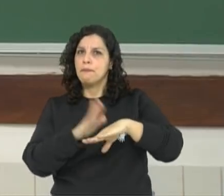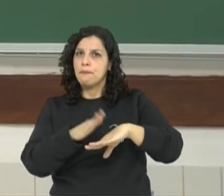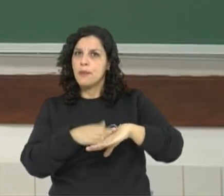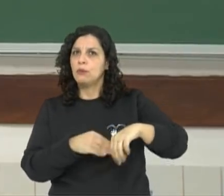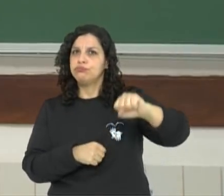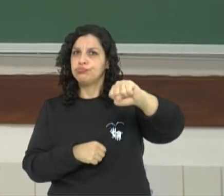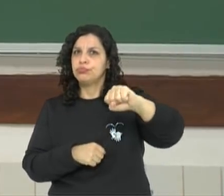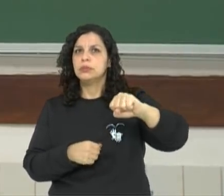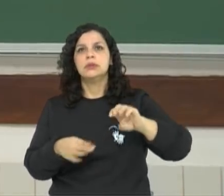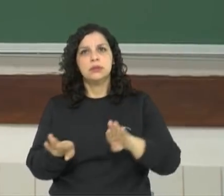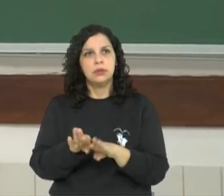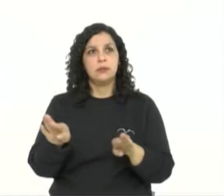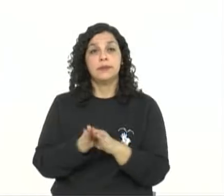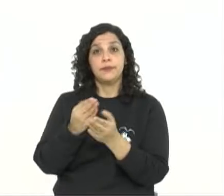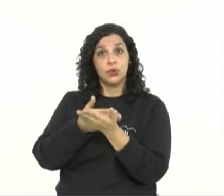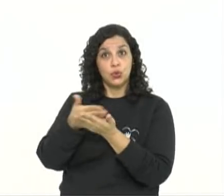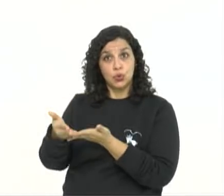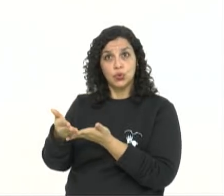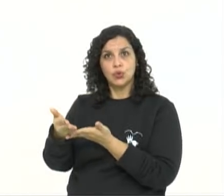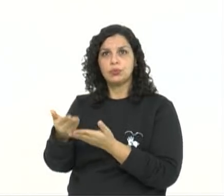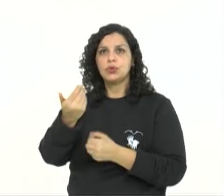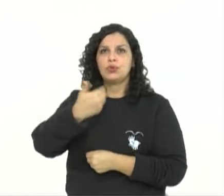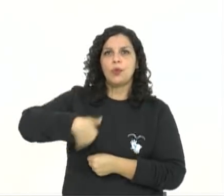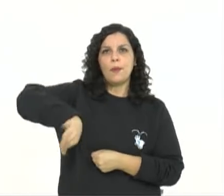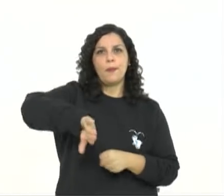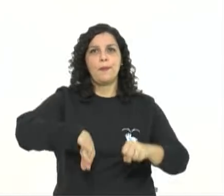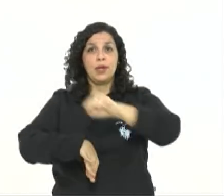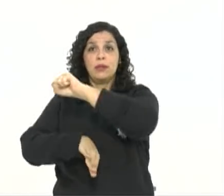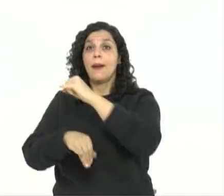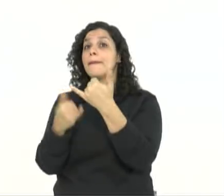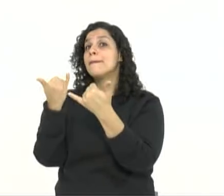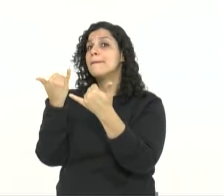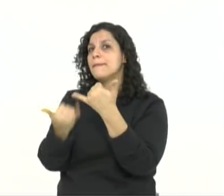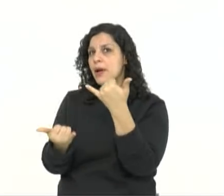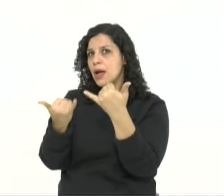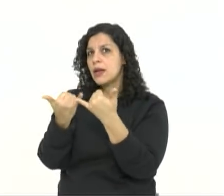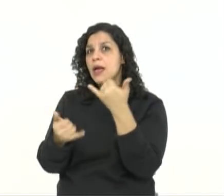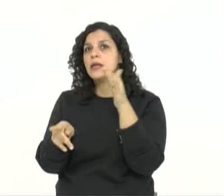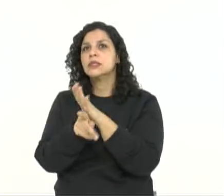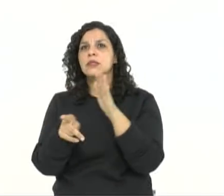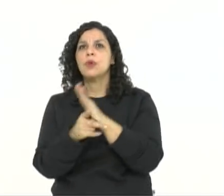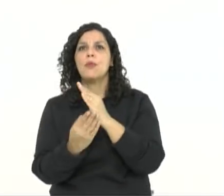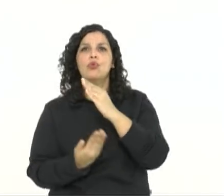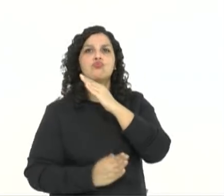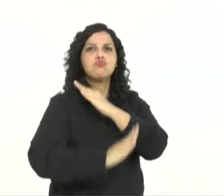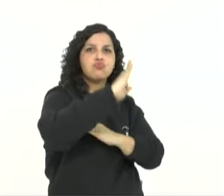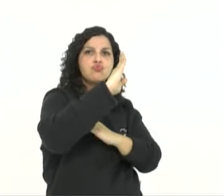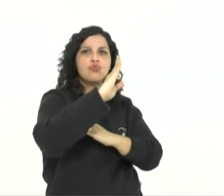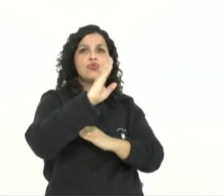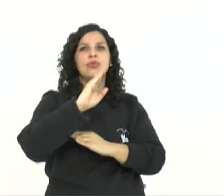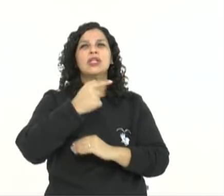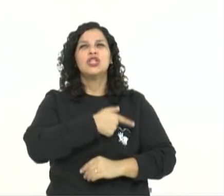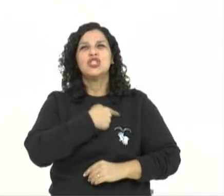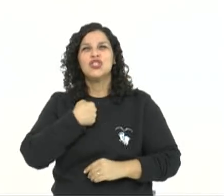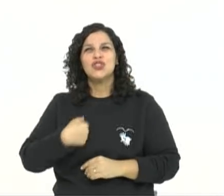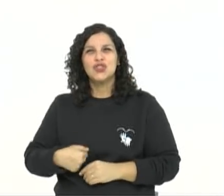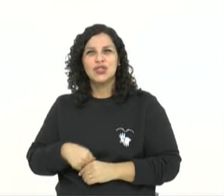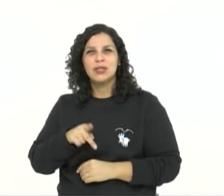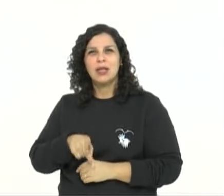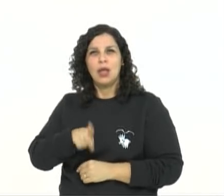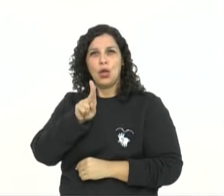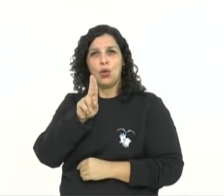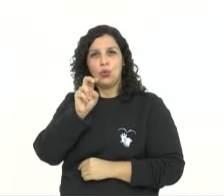ok? No início, o Muay Thai era muito parecido com o Kung Fu chinês. O antigo Muay